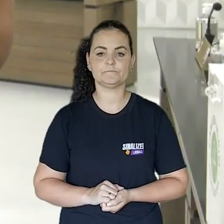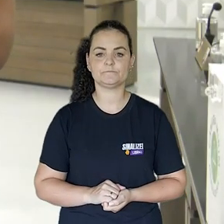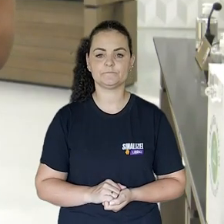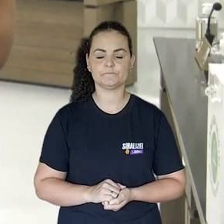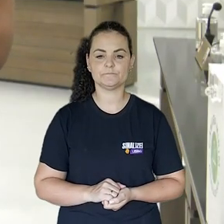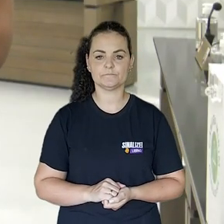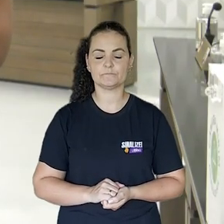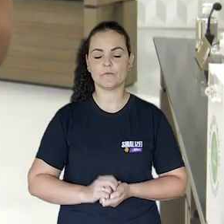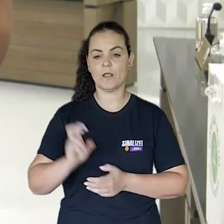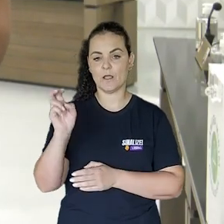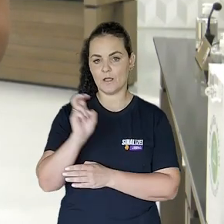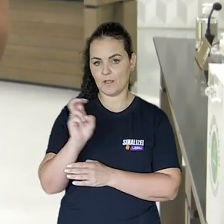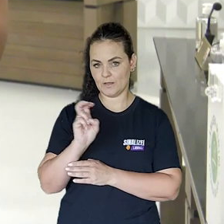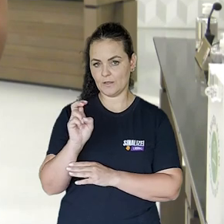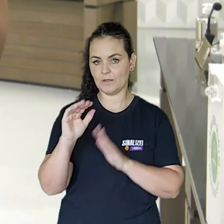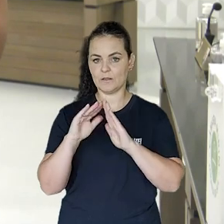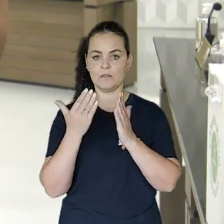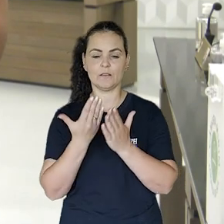Quinta escola,